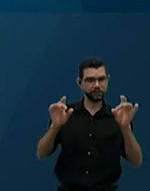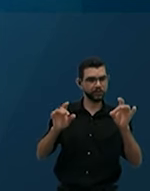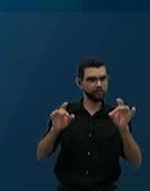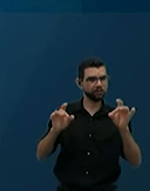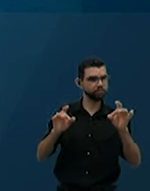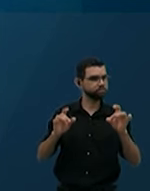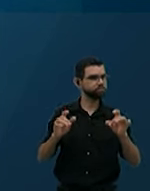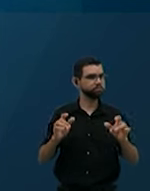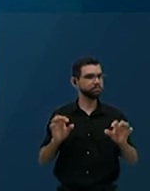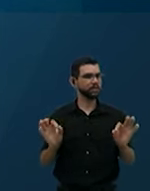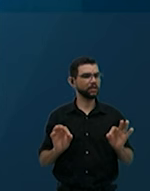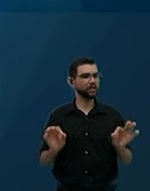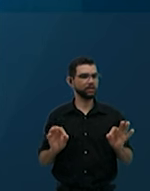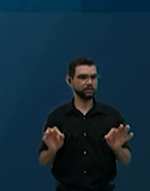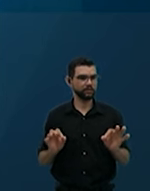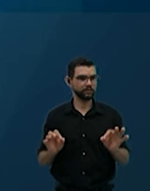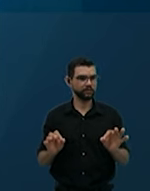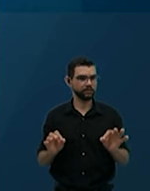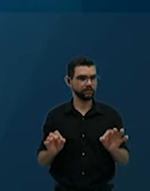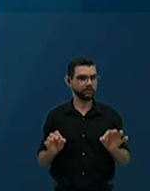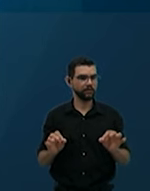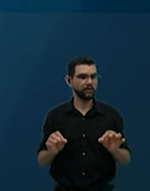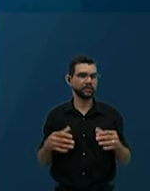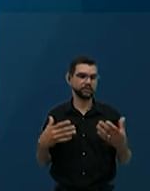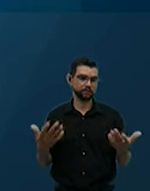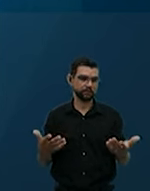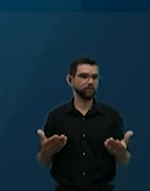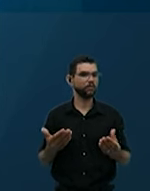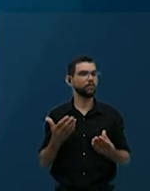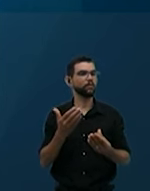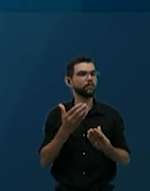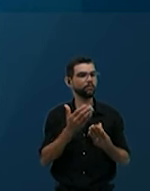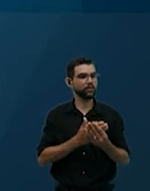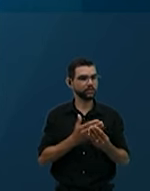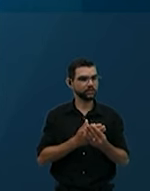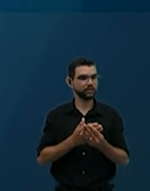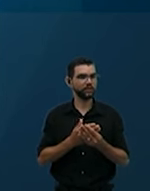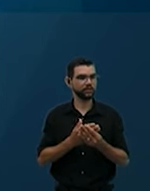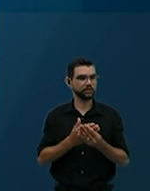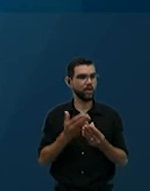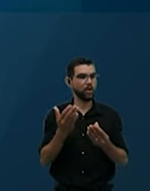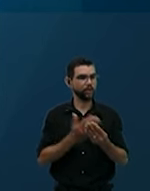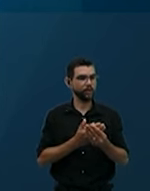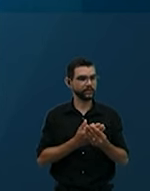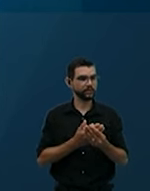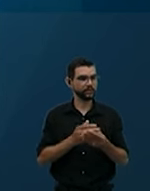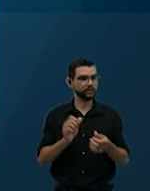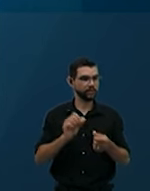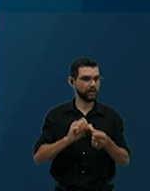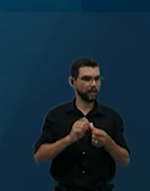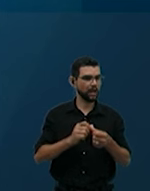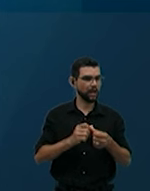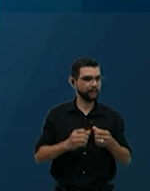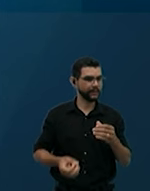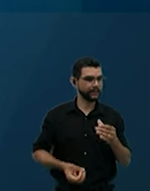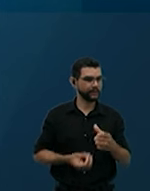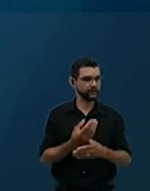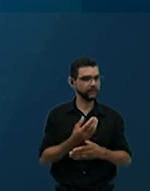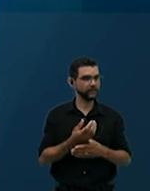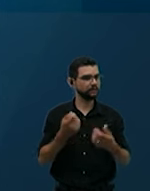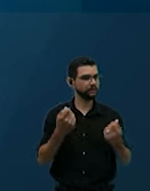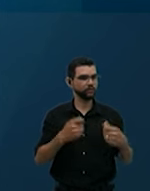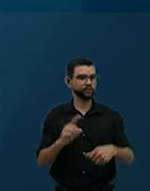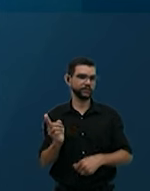levadas ao judiciário, bastaria o INSS fazer a sua parte. Excelências, acredito que os